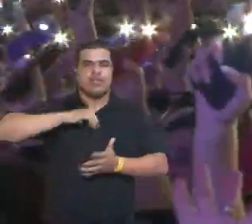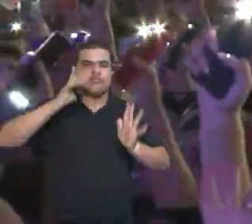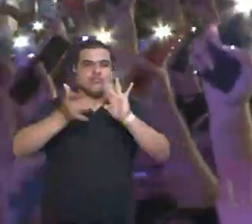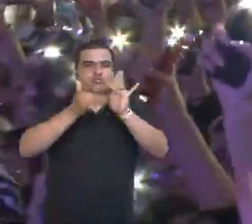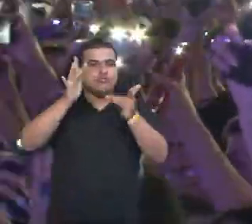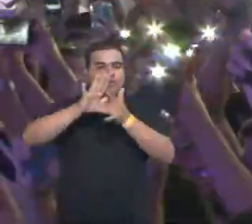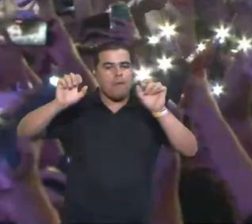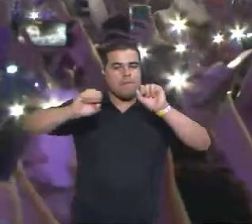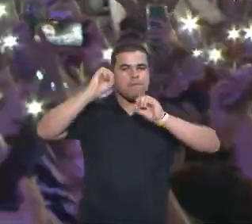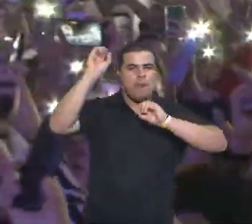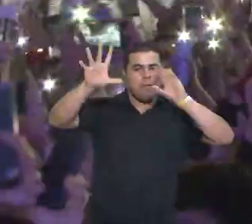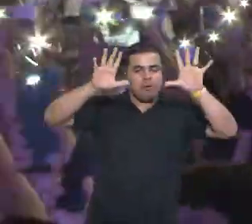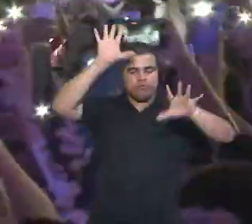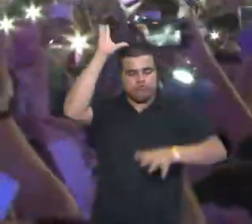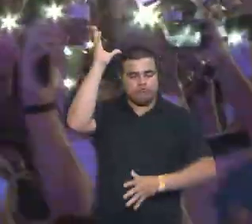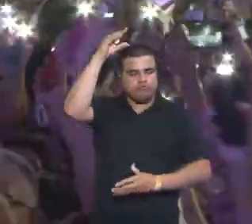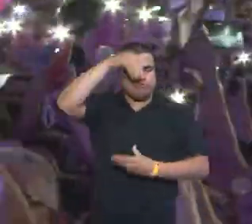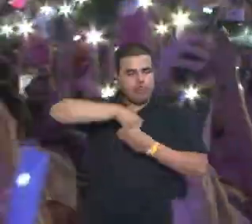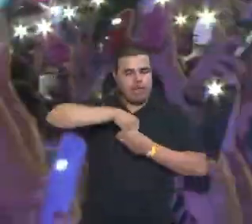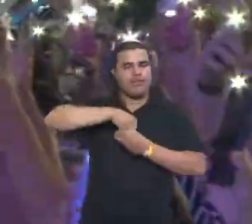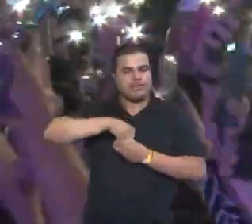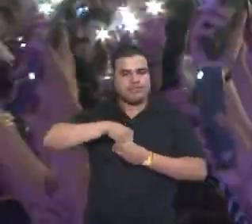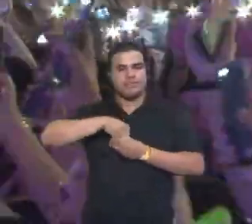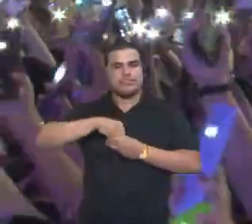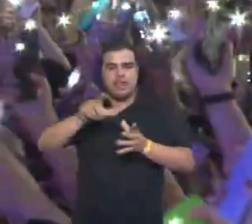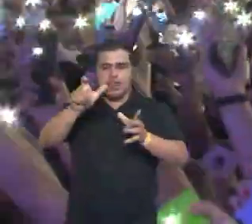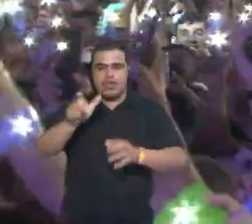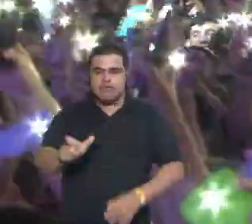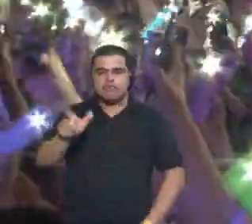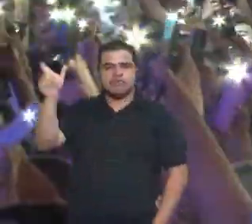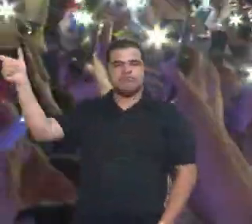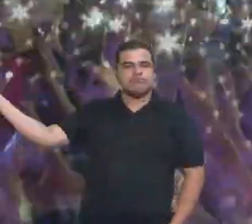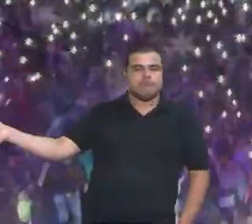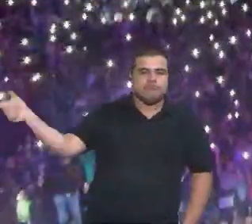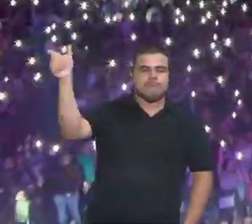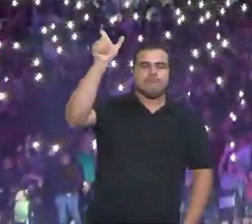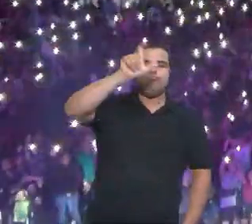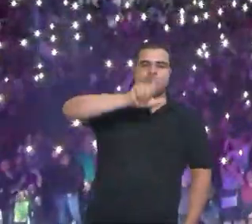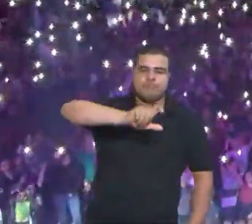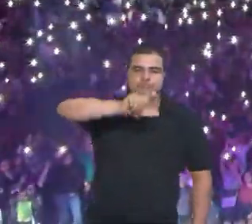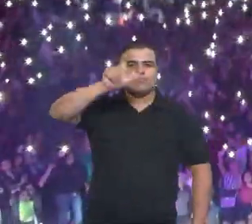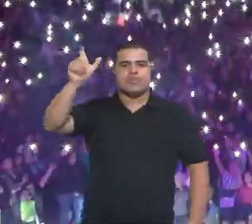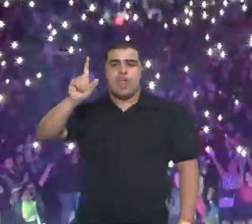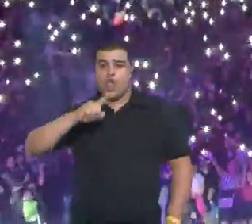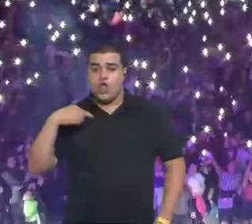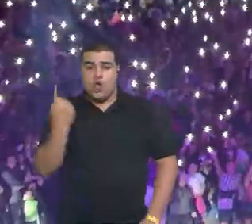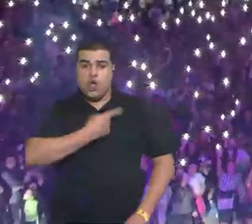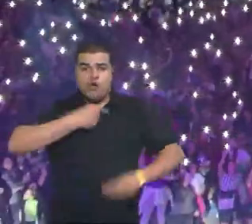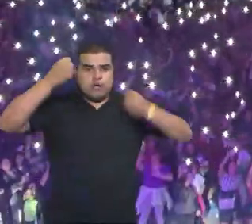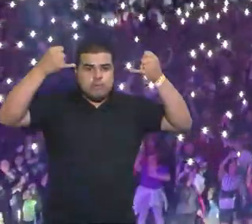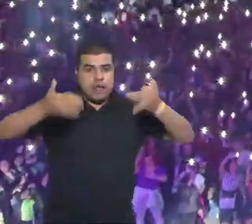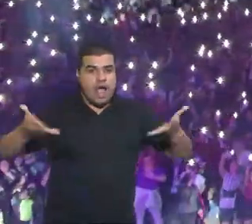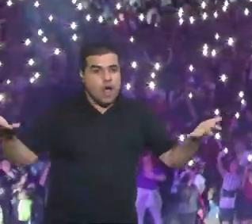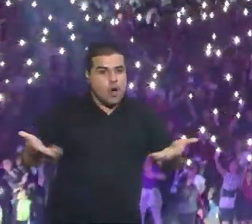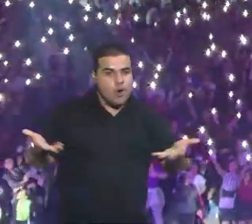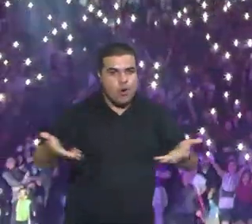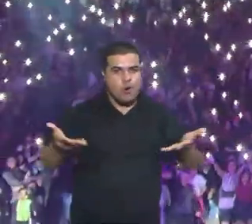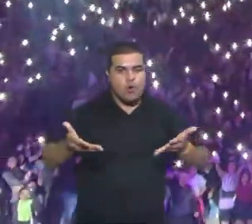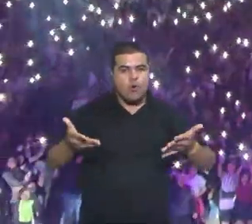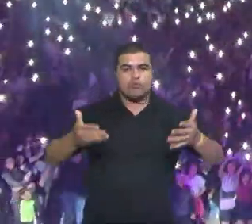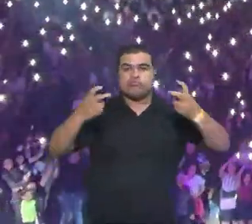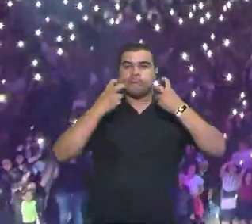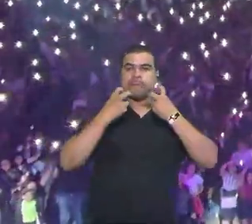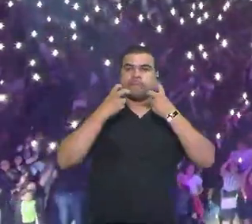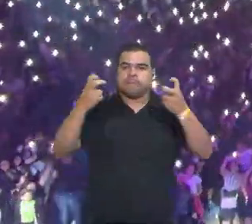na sua vida levante bem alto seu telefone nós vamos declarar isso